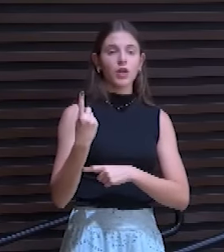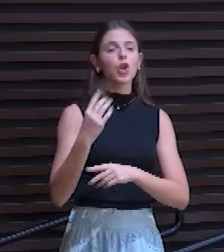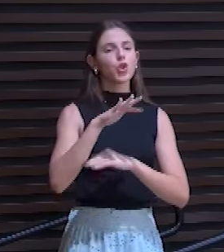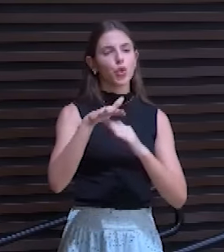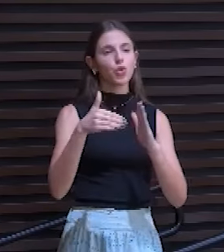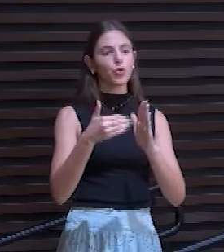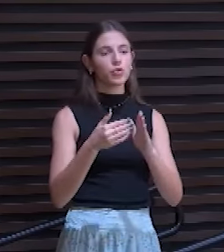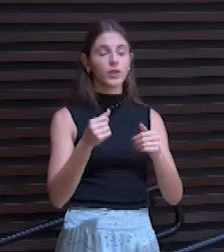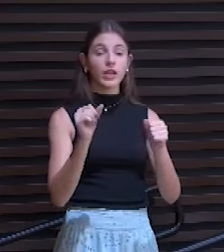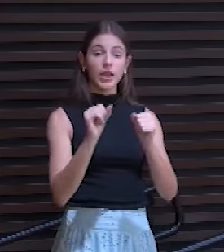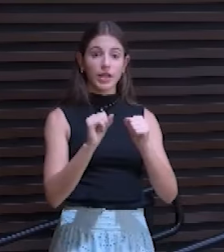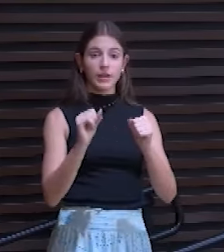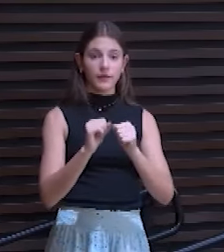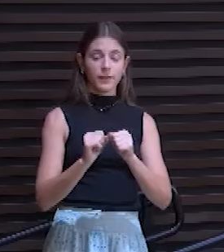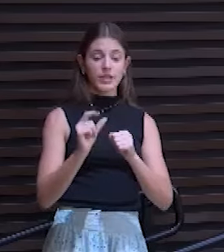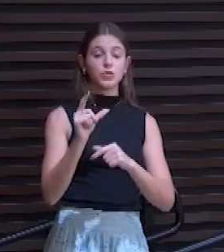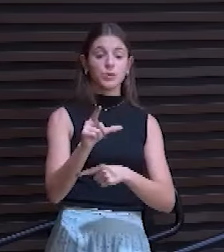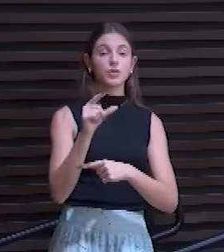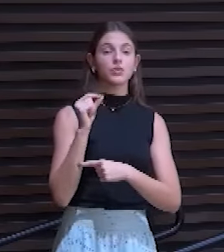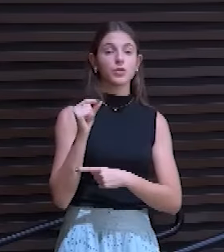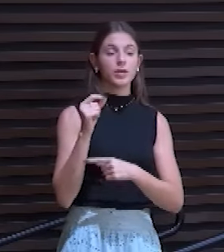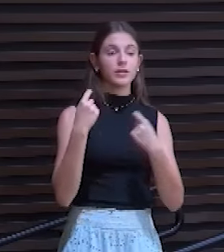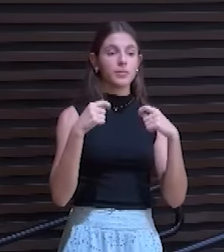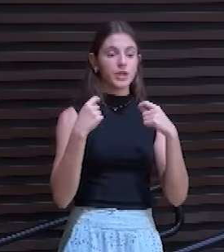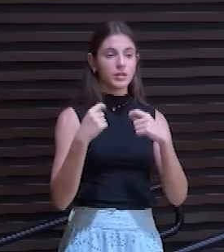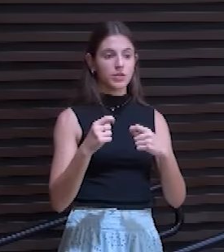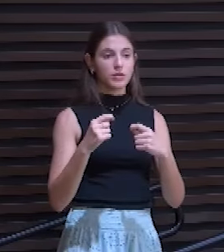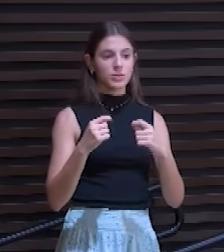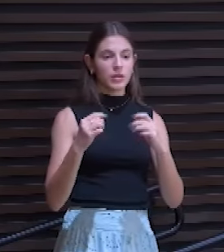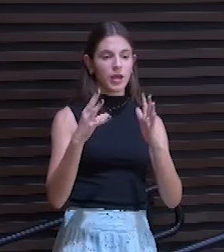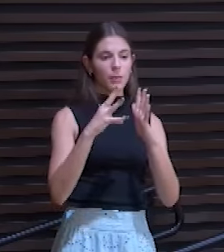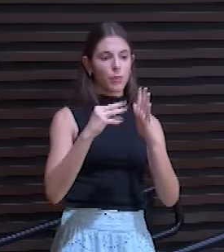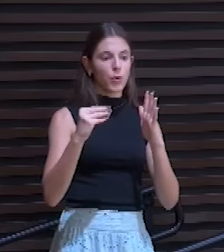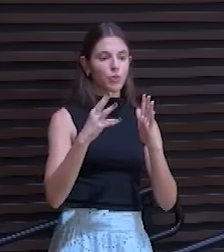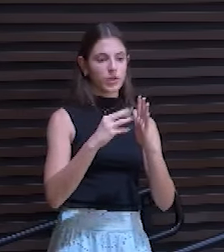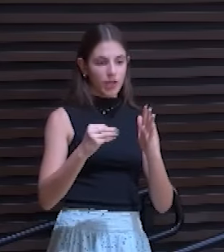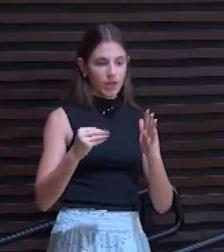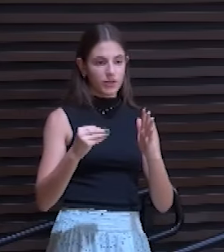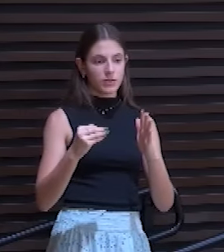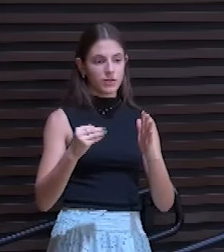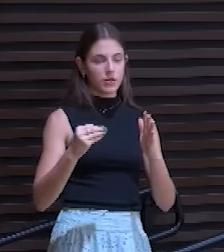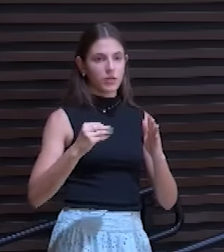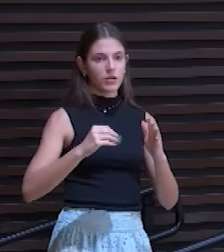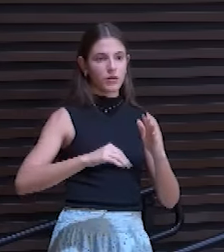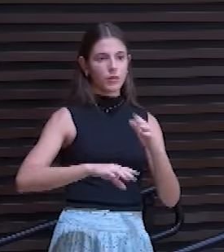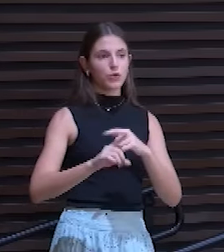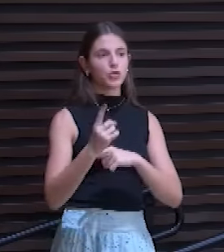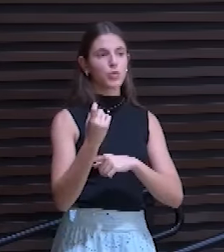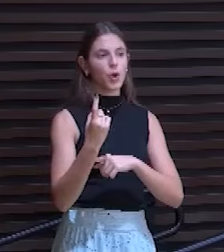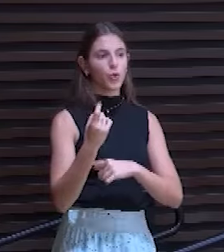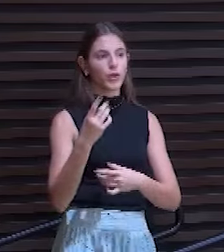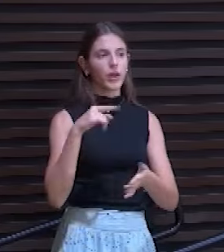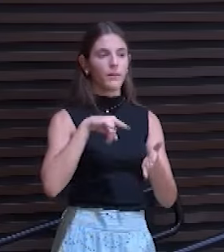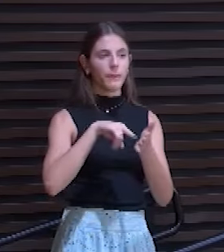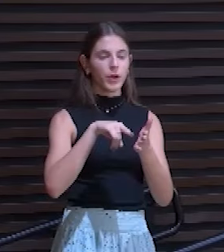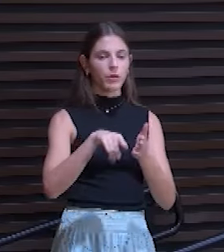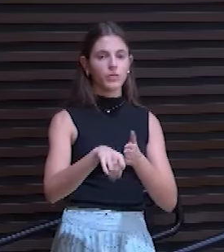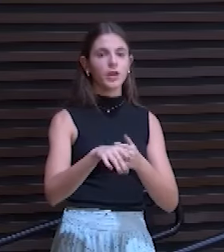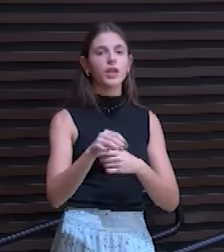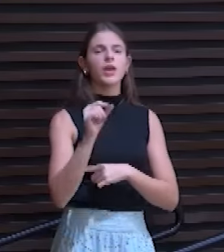as suas decisões, devem ser moldadas por esta única pergunta: qual é a vontade e o